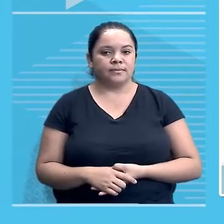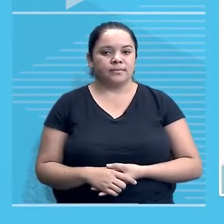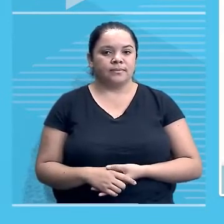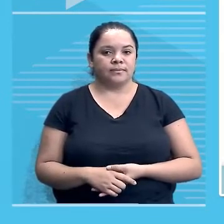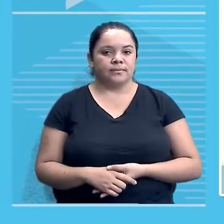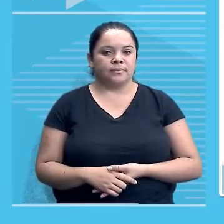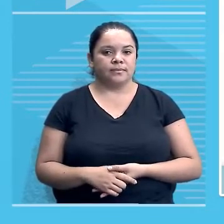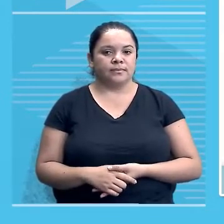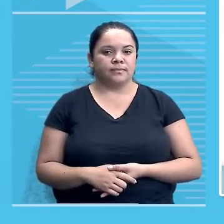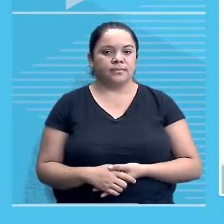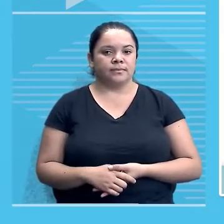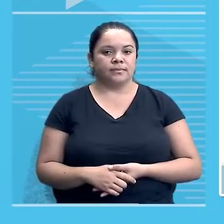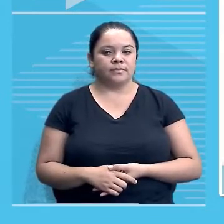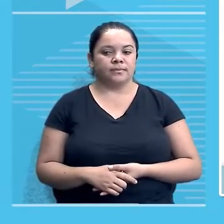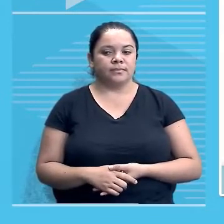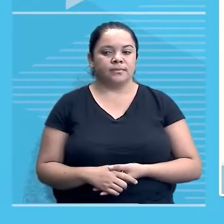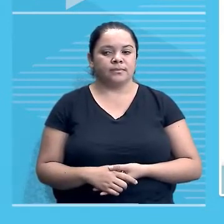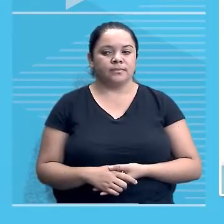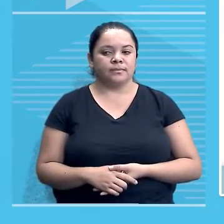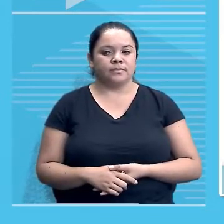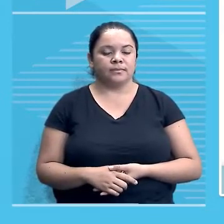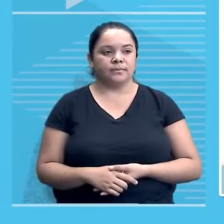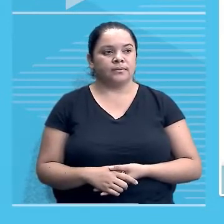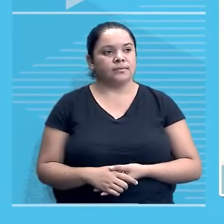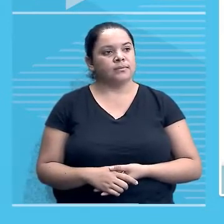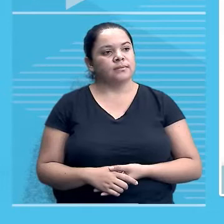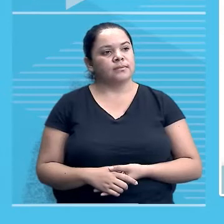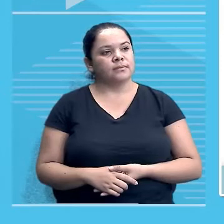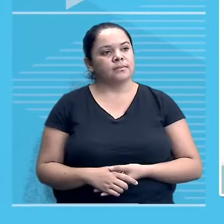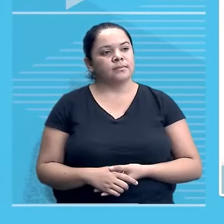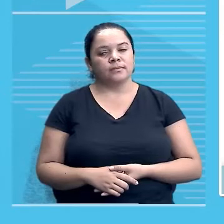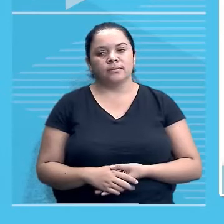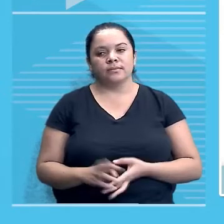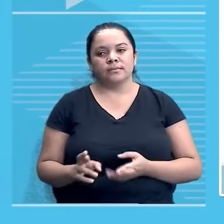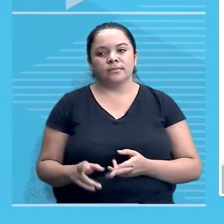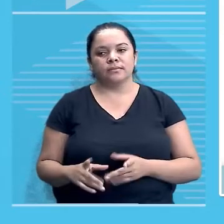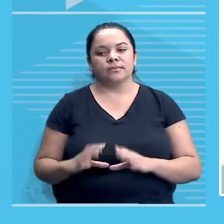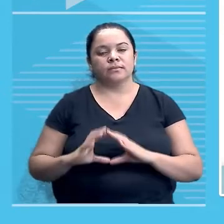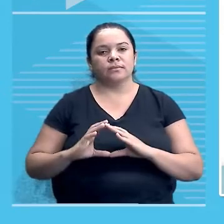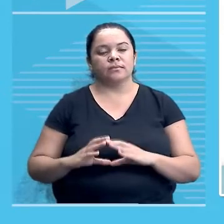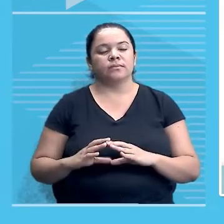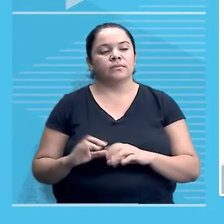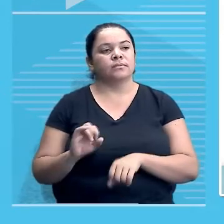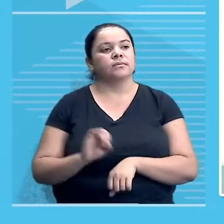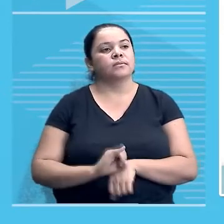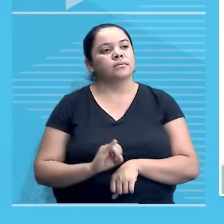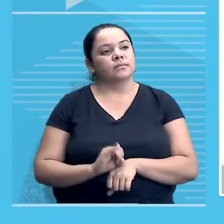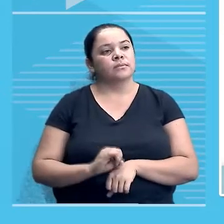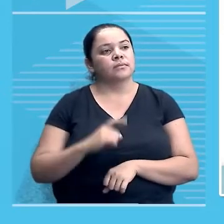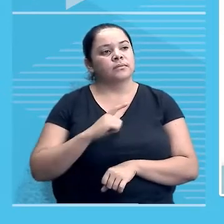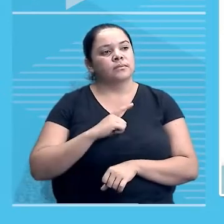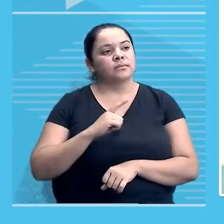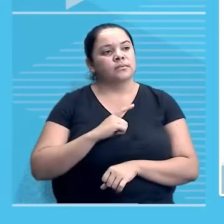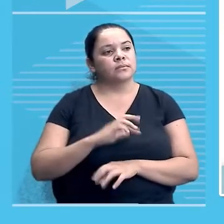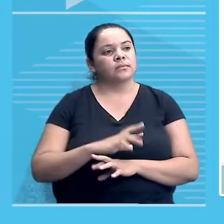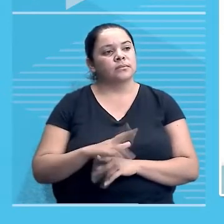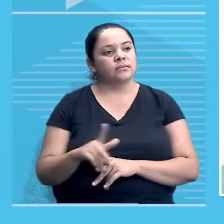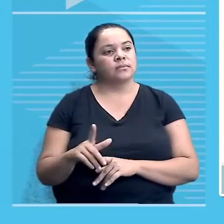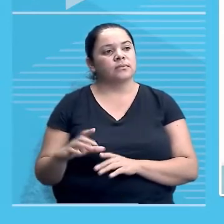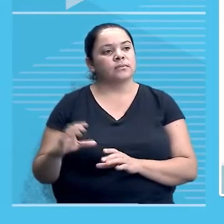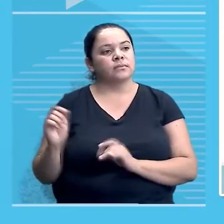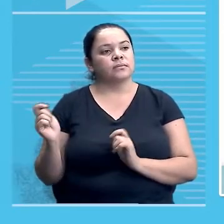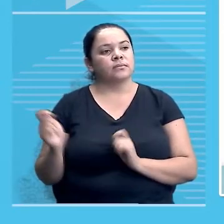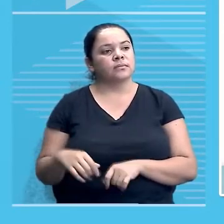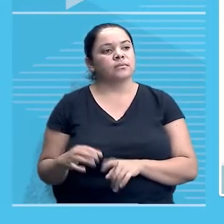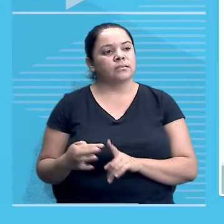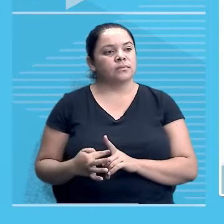Portanto, diferentes esferas de alumínio vão possuir diferentes capacidades térmicas, apesar de serem da